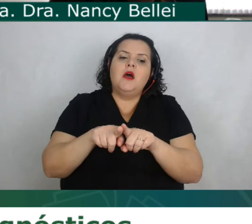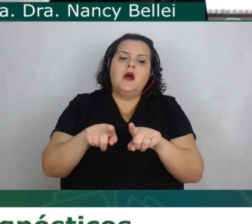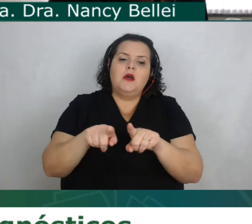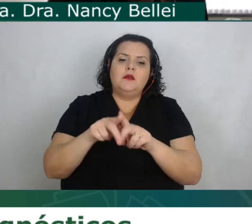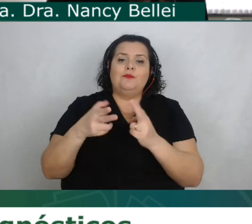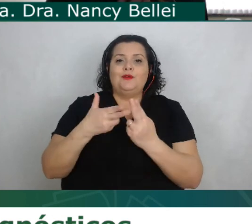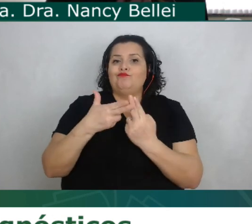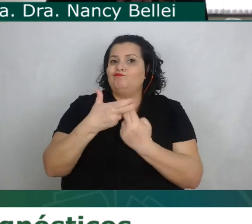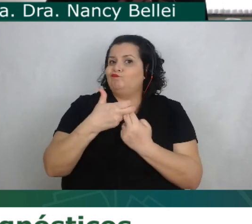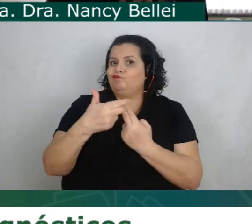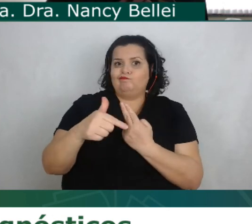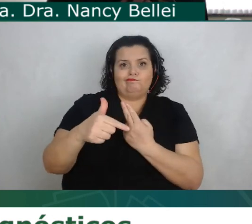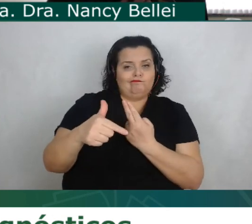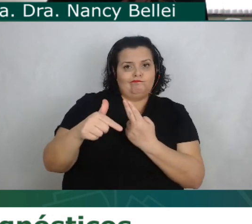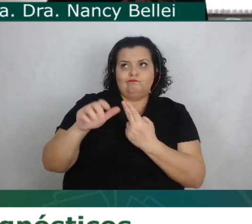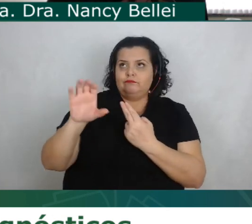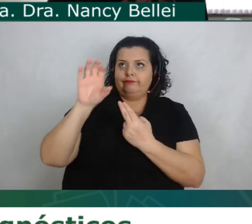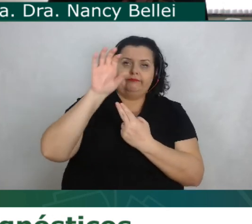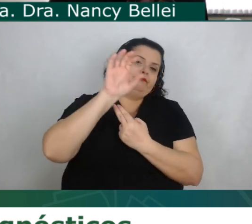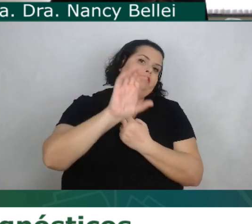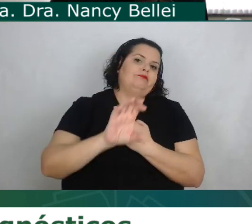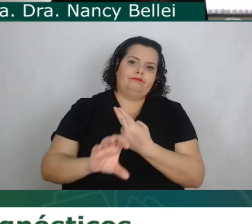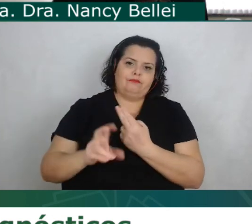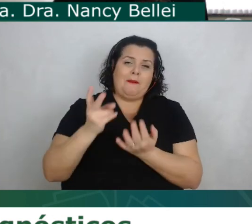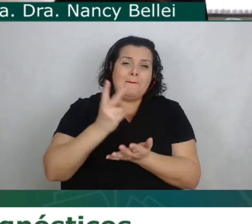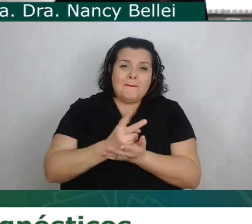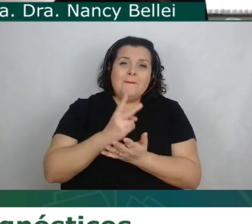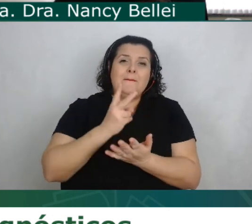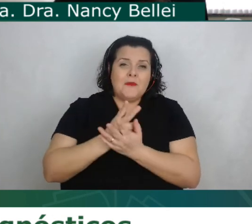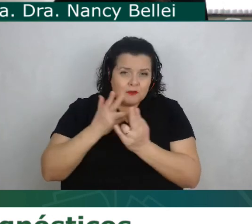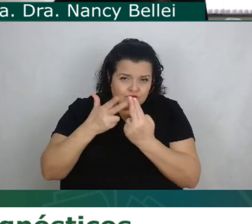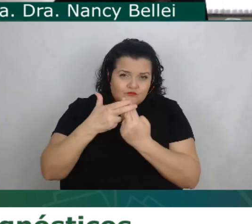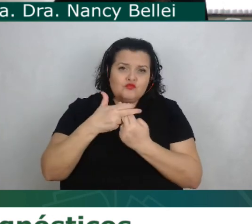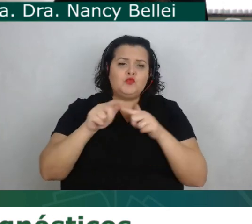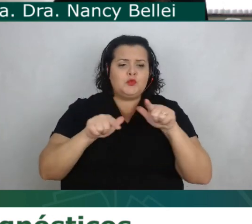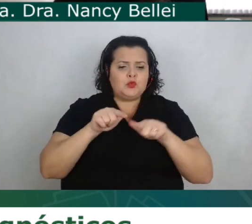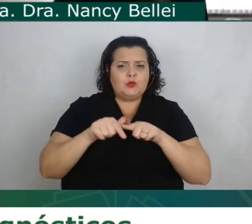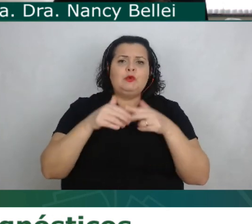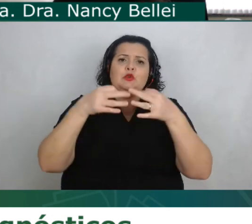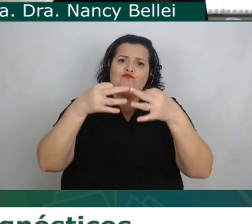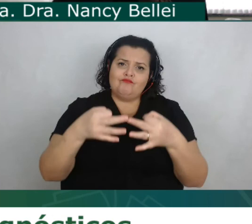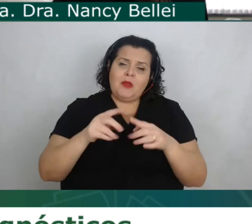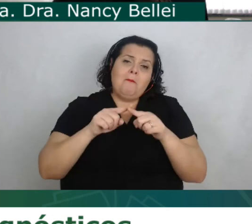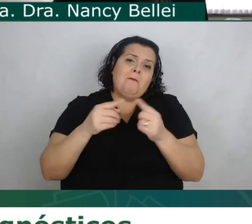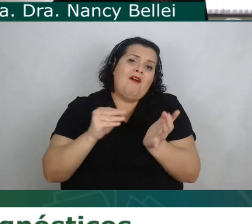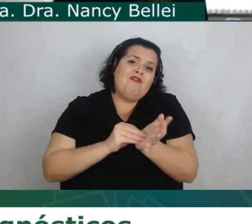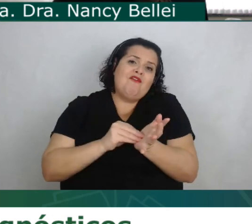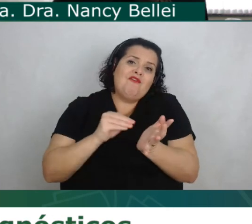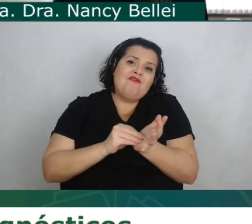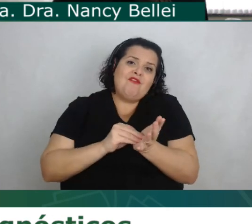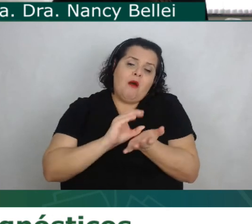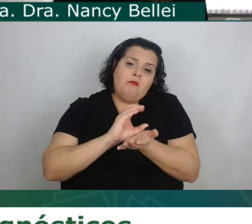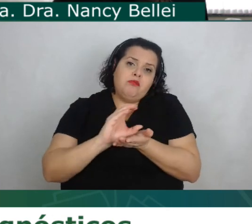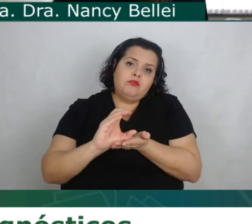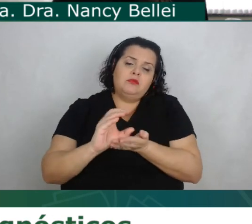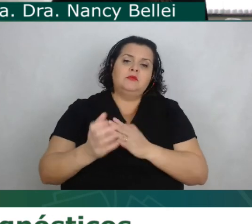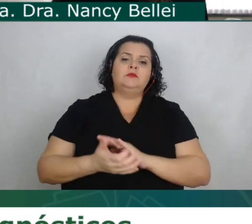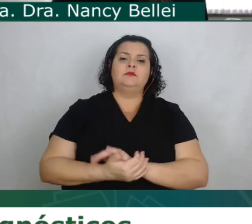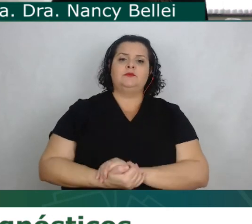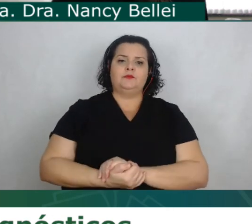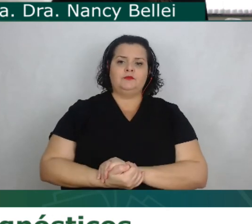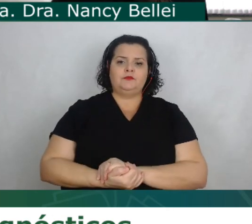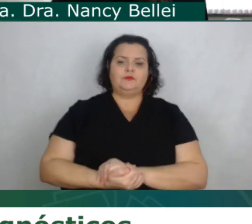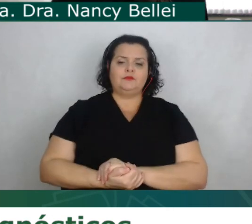Saúde, ainda que o Sistema Único de Saúde venha cumprindo o papel fundamental de salvar milhares de vidas no nosso país.